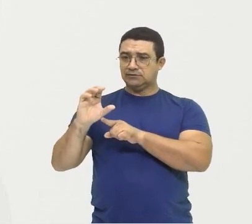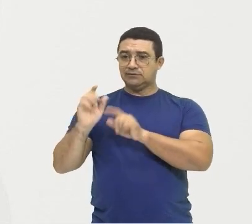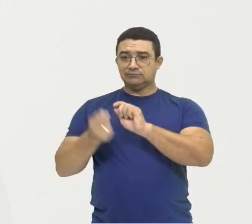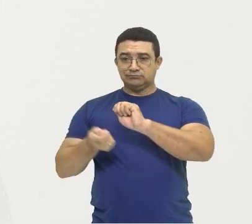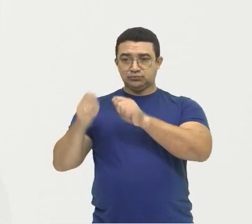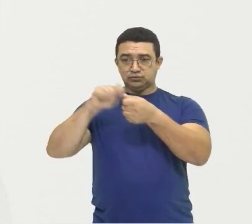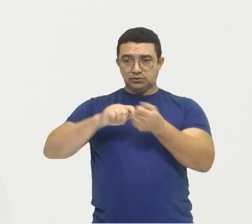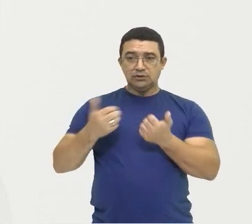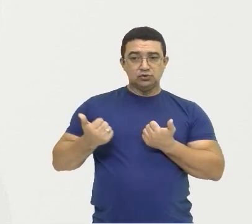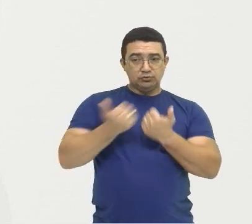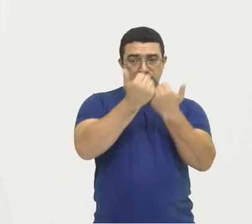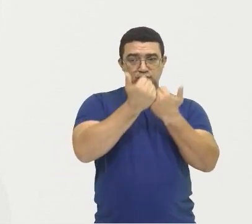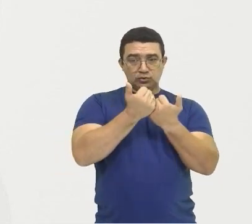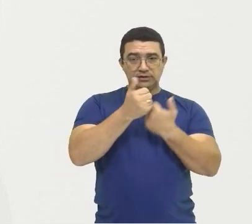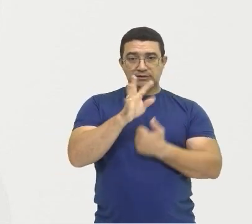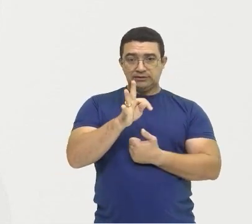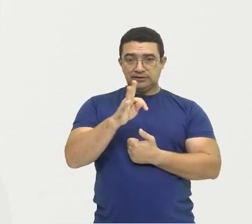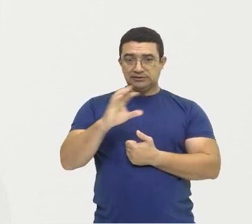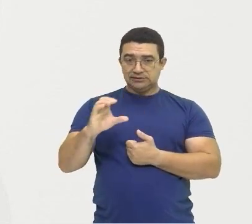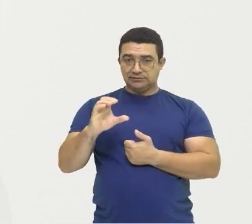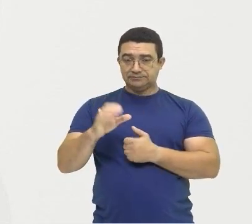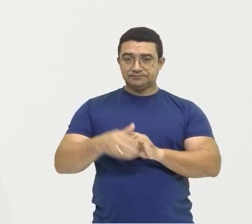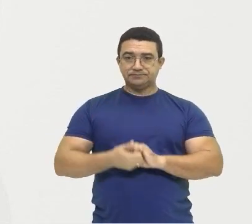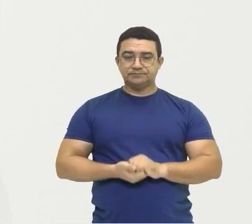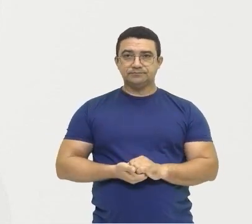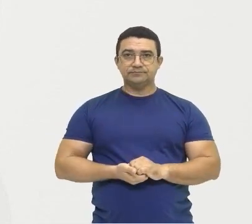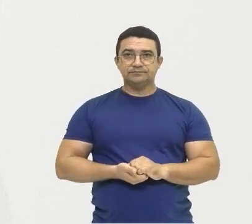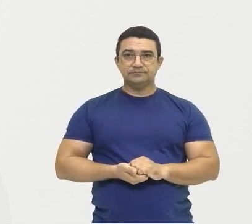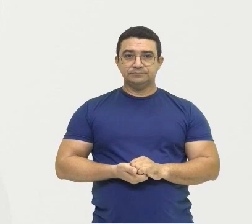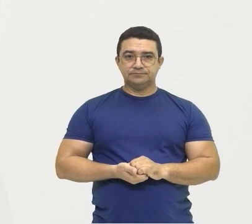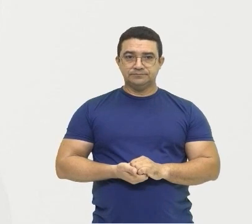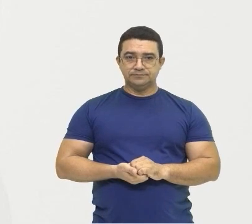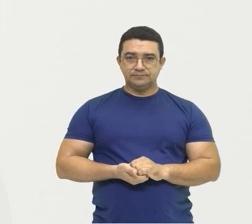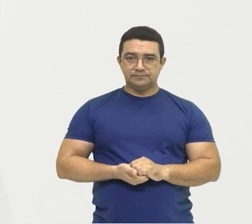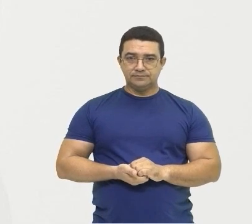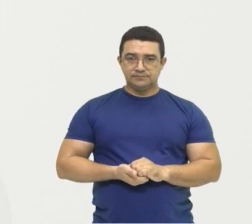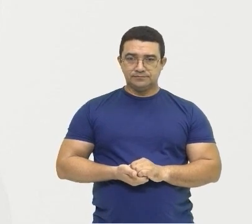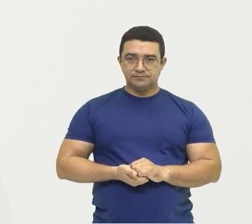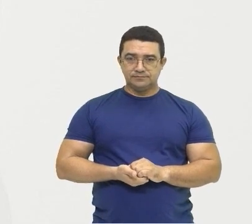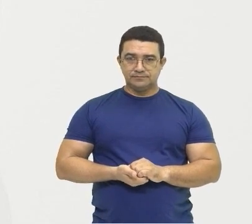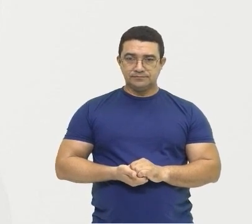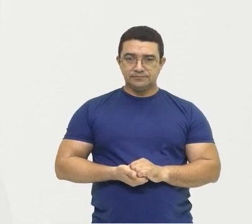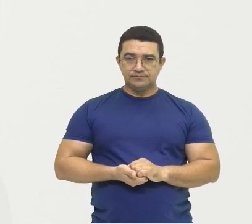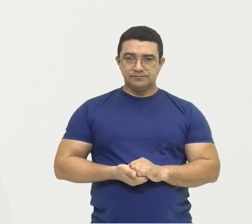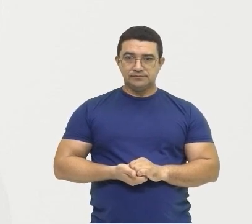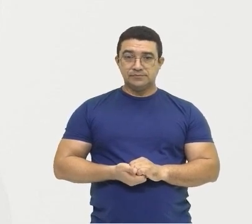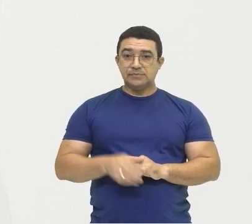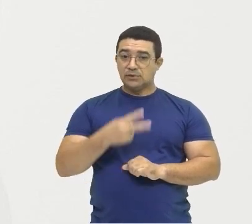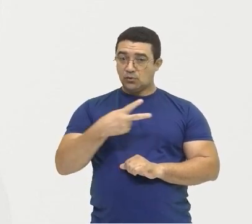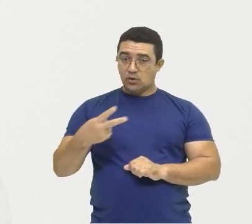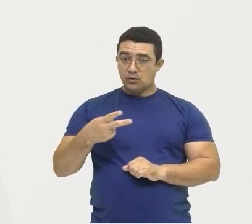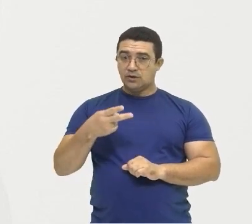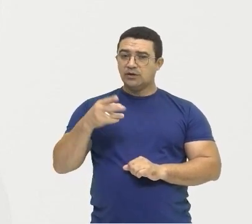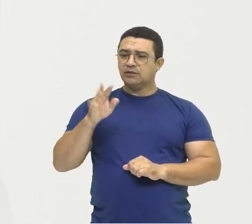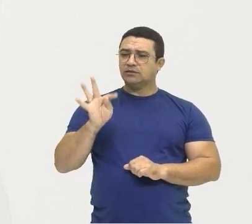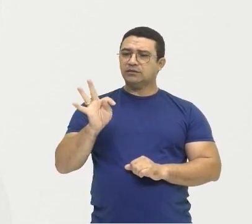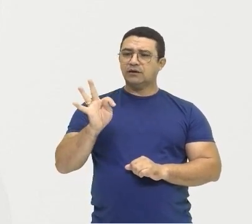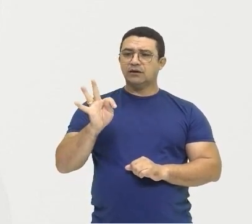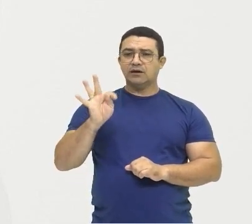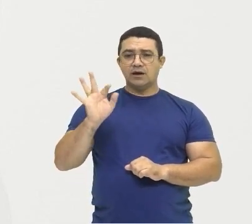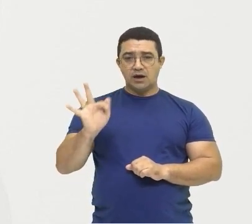TC. Então, vai ficar 30 sobre 5 igual a TF